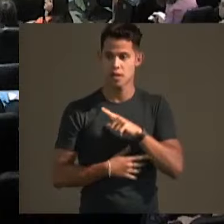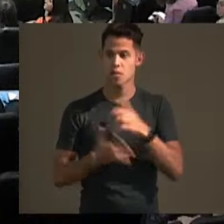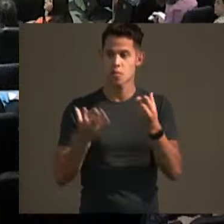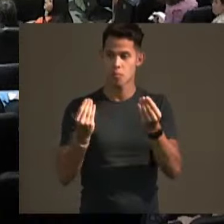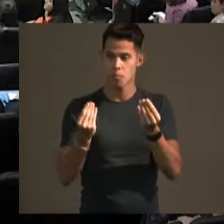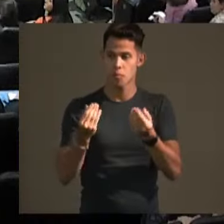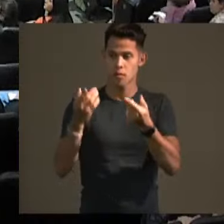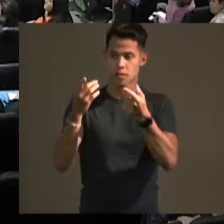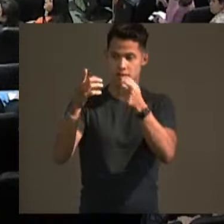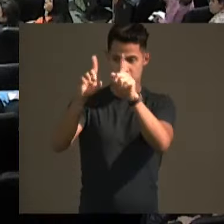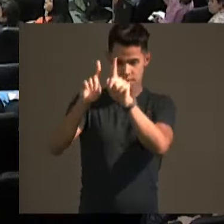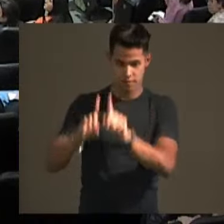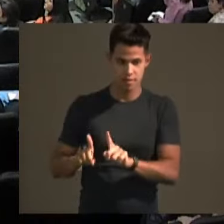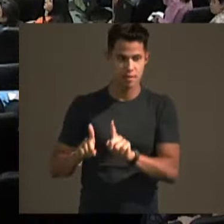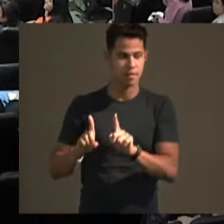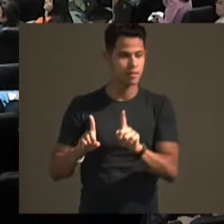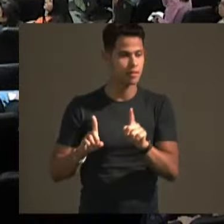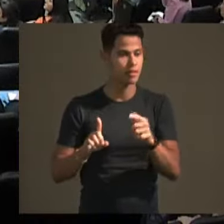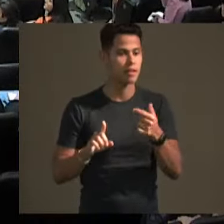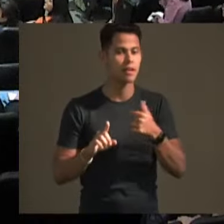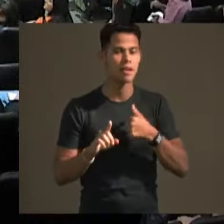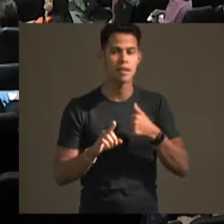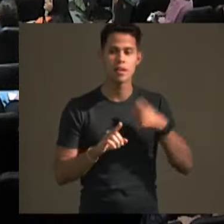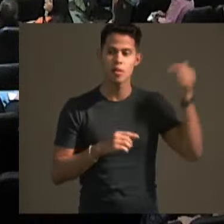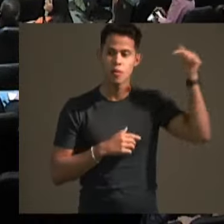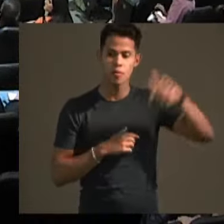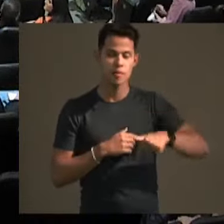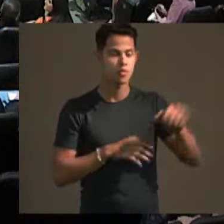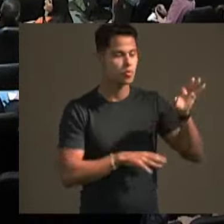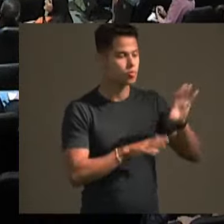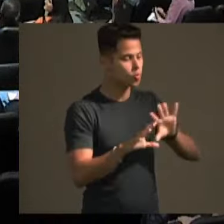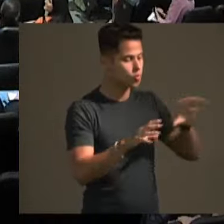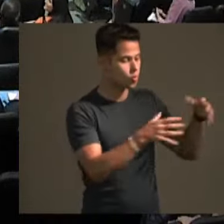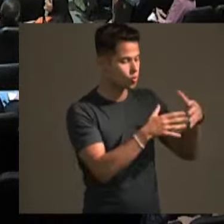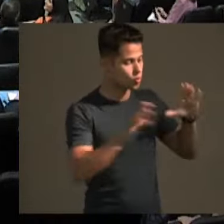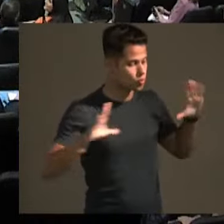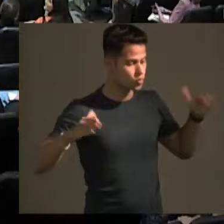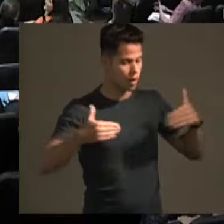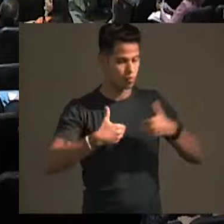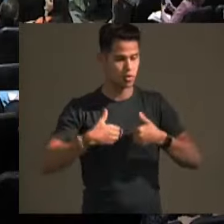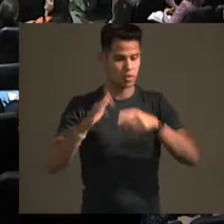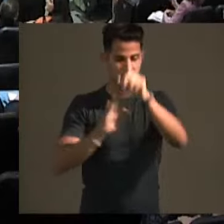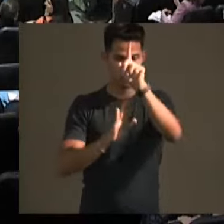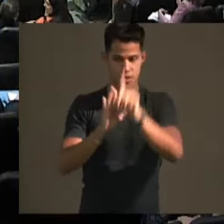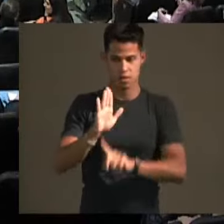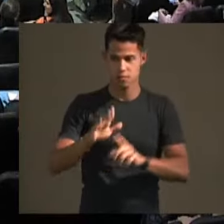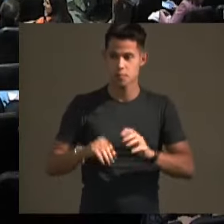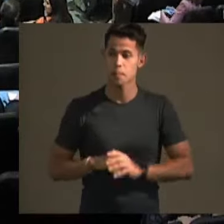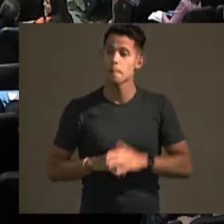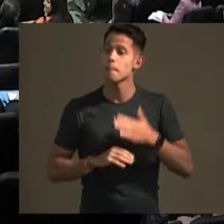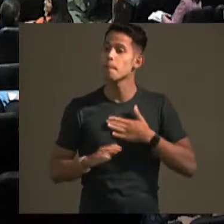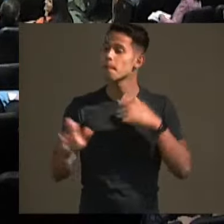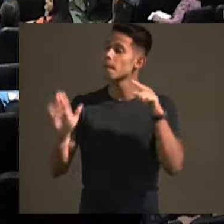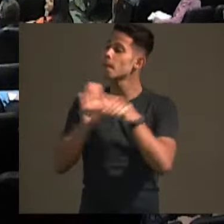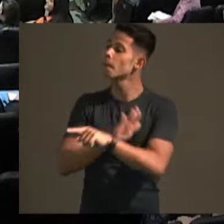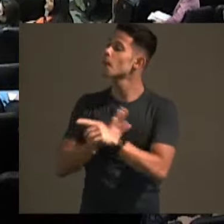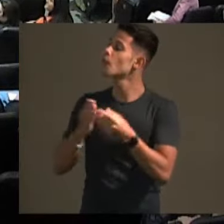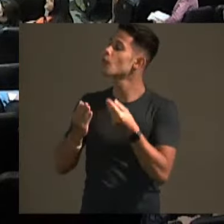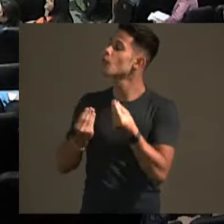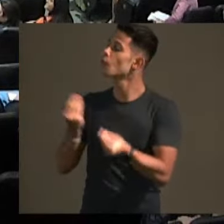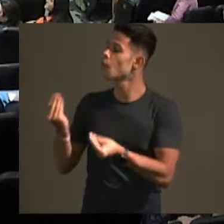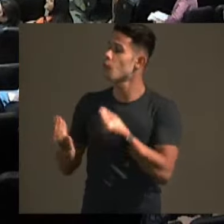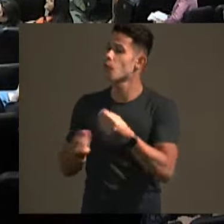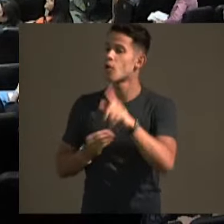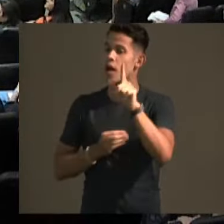aqui como conselheira da Onda Autismos, que é uma organização neurodiversa pelo direito dos autistas. A minha pergunta é em relação a essa